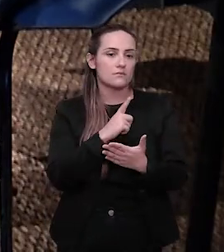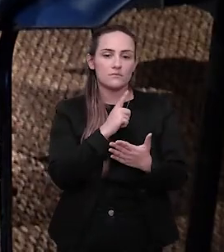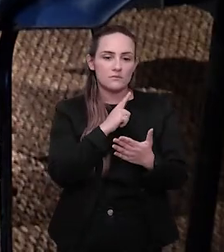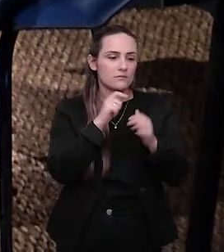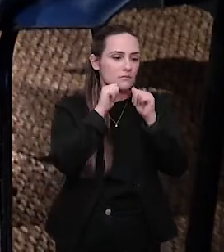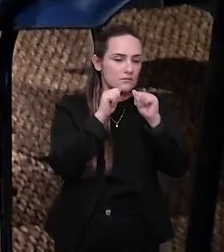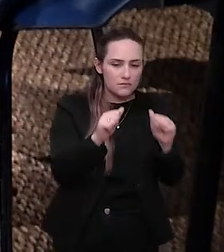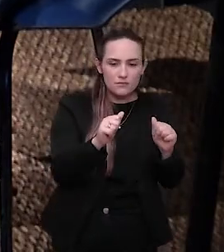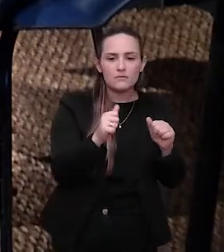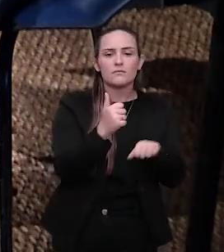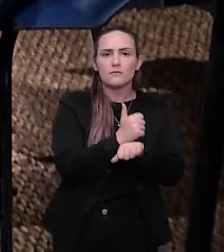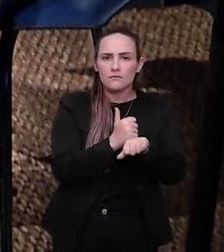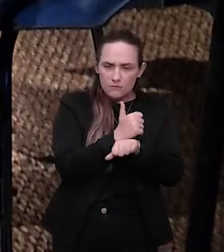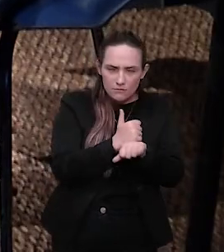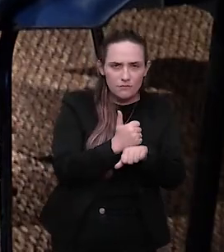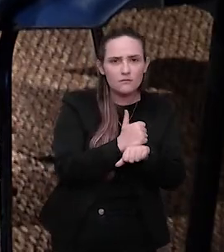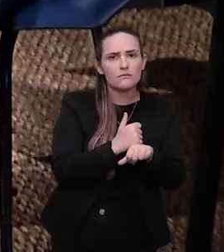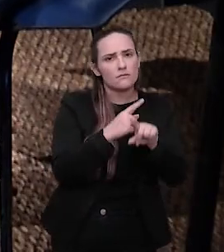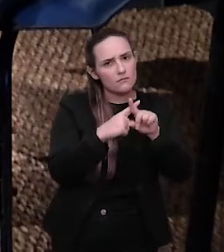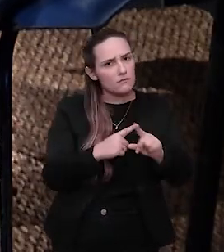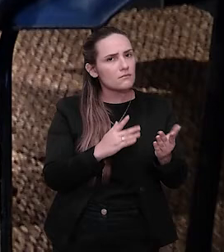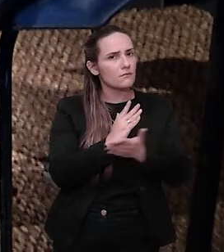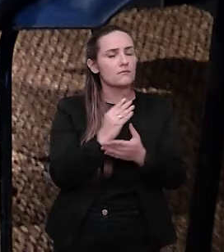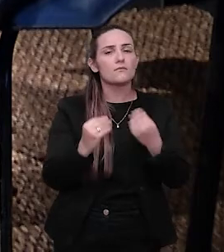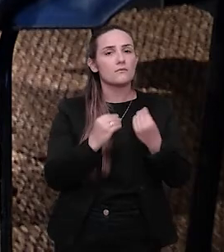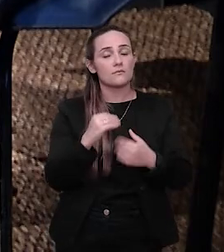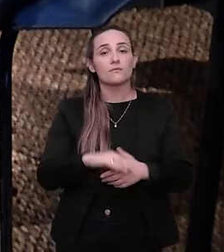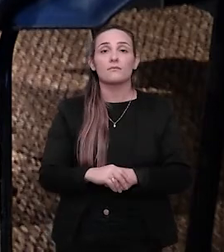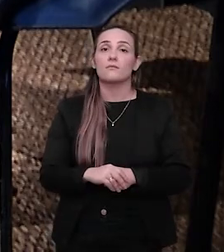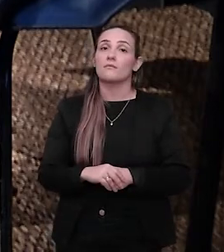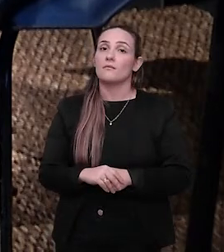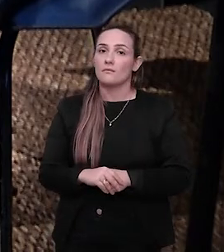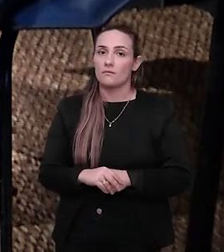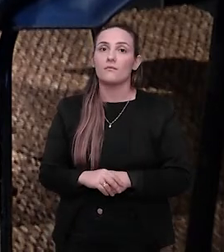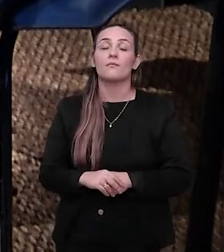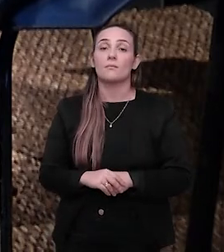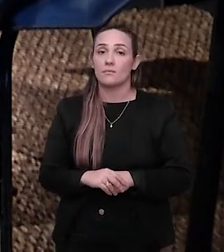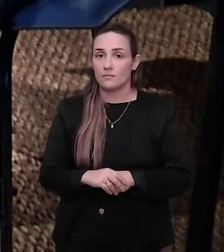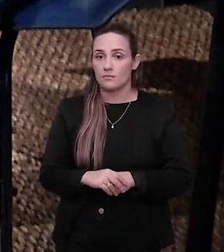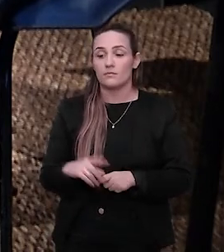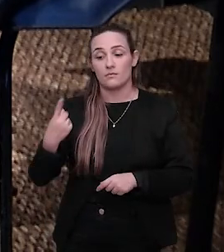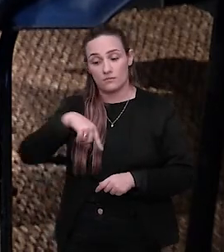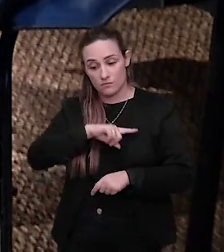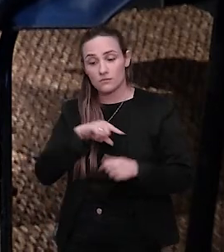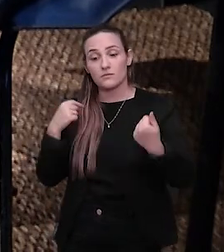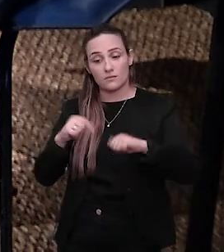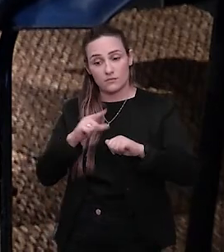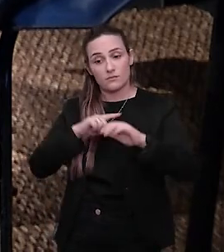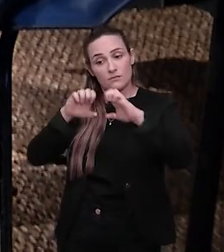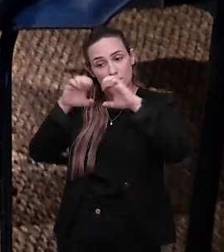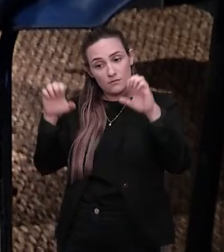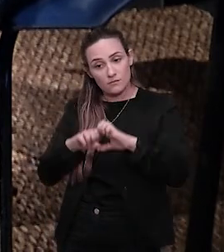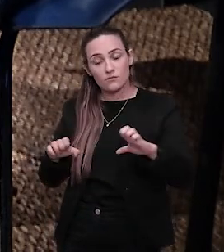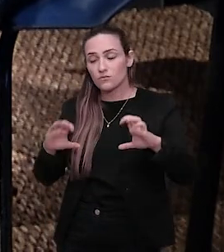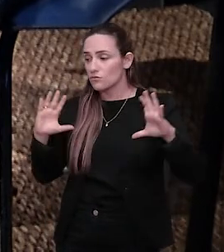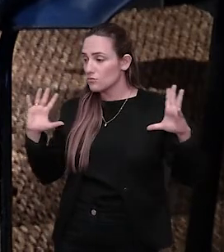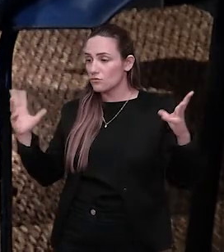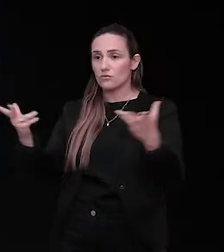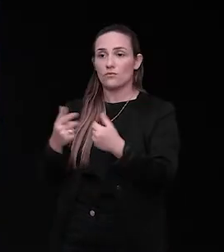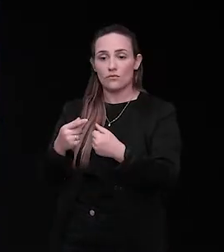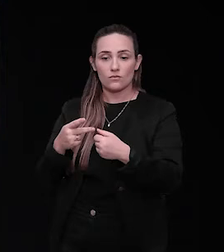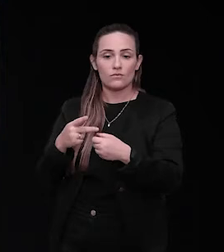assessoria qualificada, concursada, então, enfim. assim, esse é o norte que nós direcionamos, para dar estrutura para todo promotor e procurador de